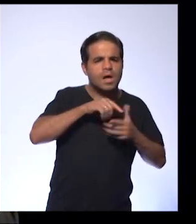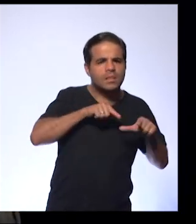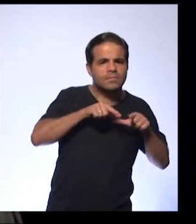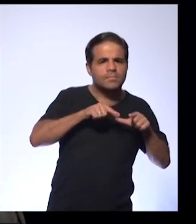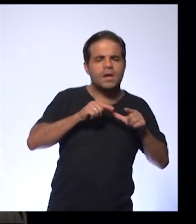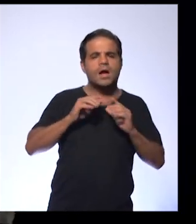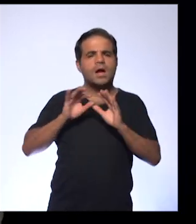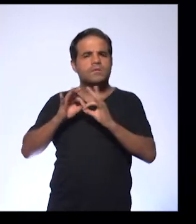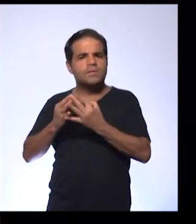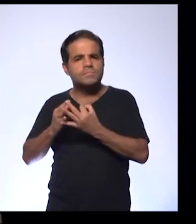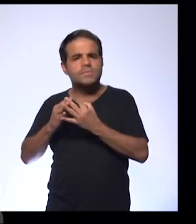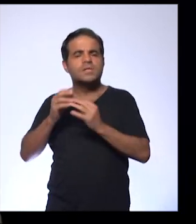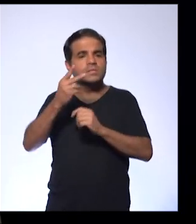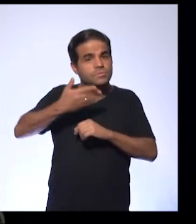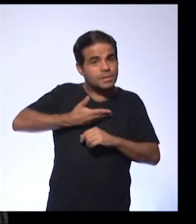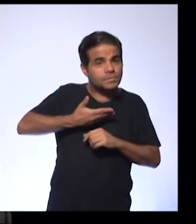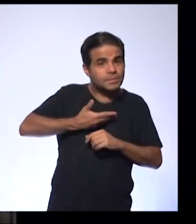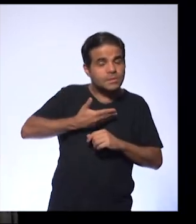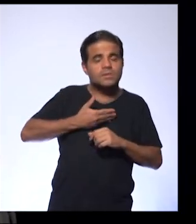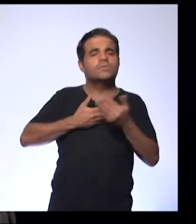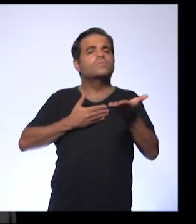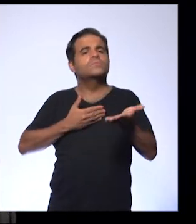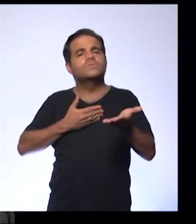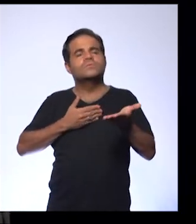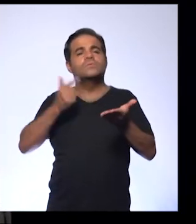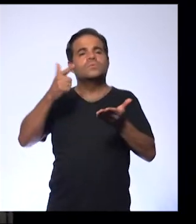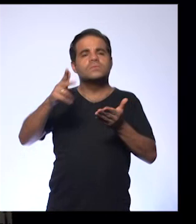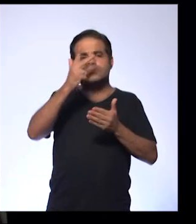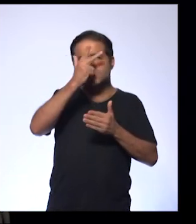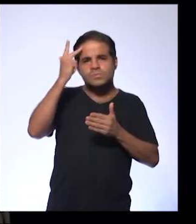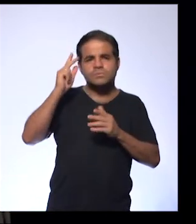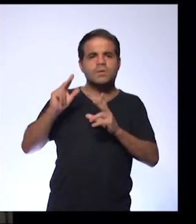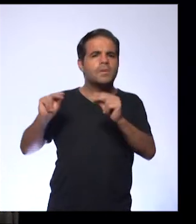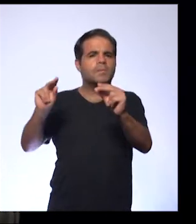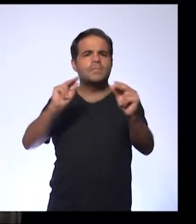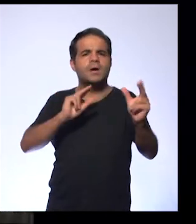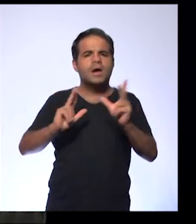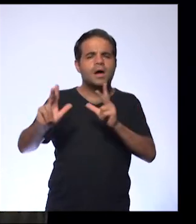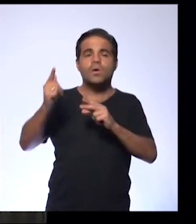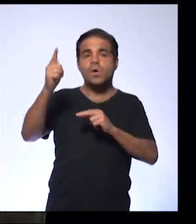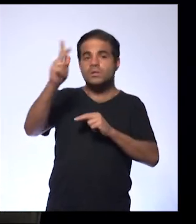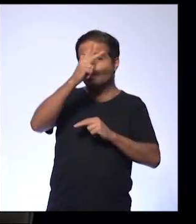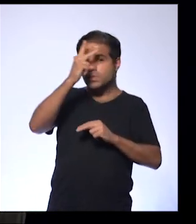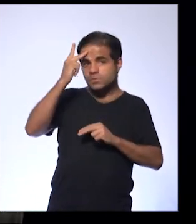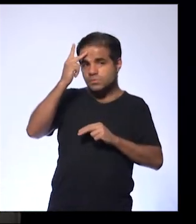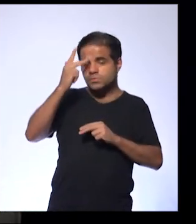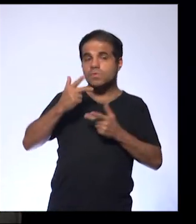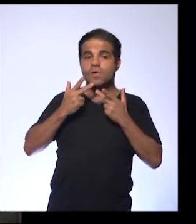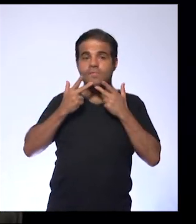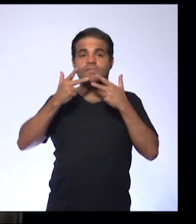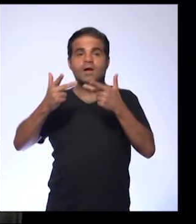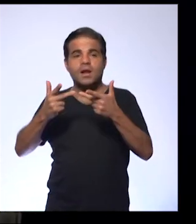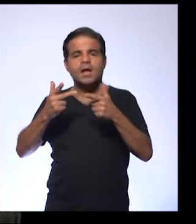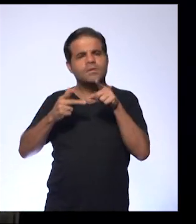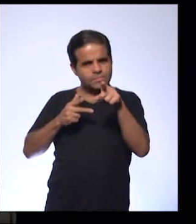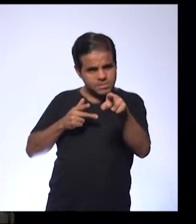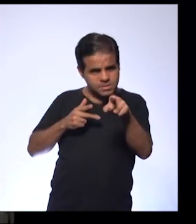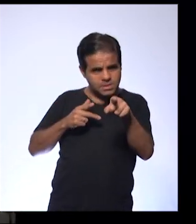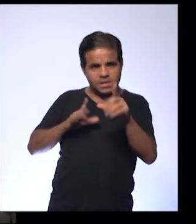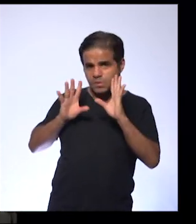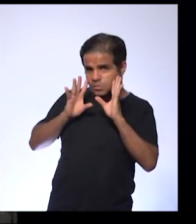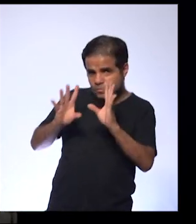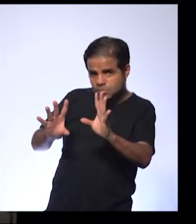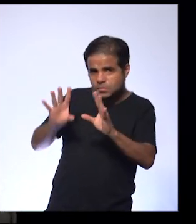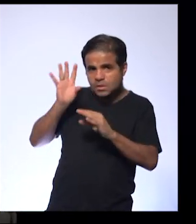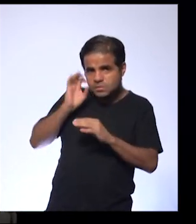ambiente familiar, com os seus amigos, quando os outros estão falando, quando é a vez dos outros se expressarem, você os